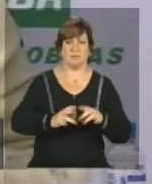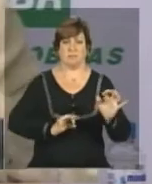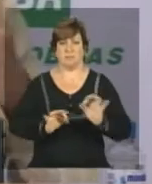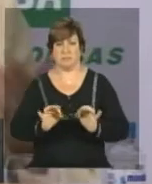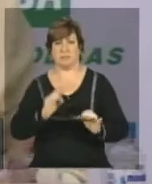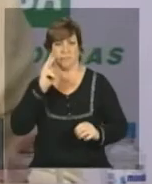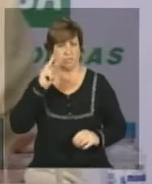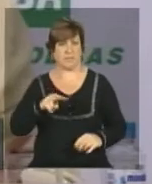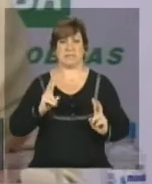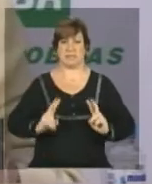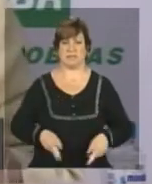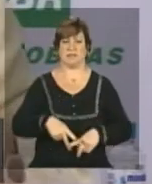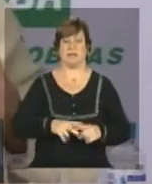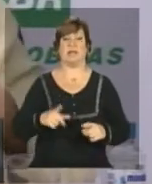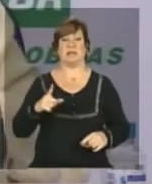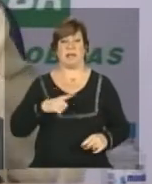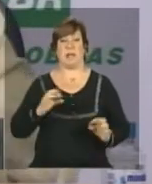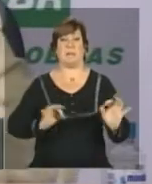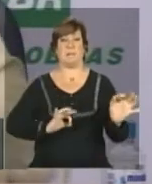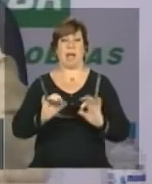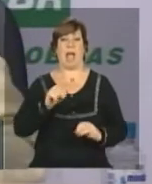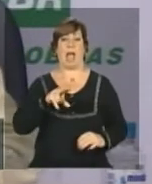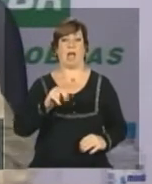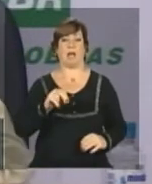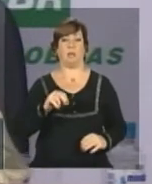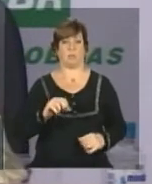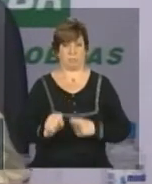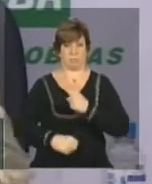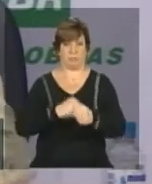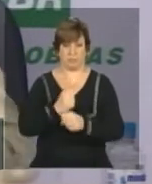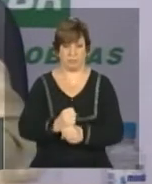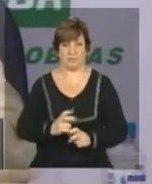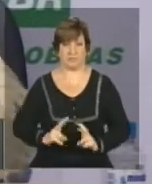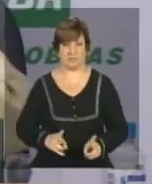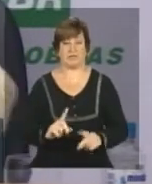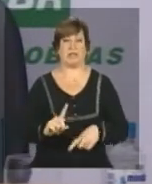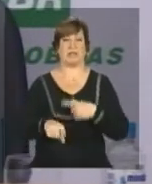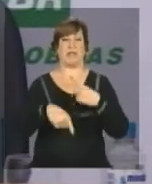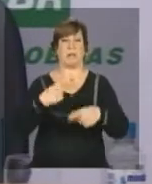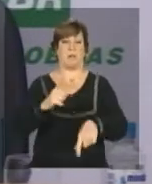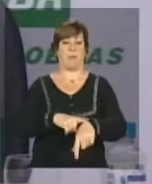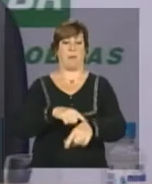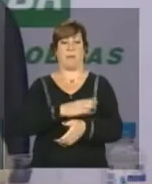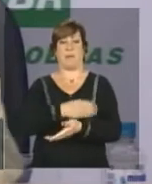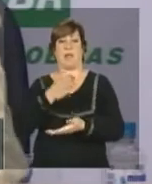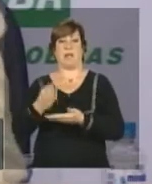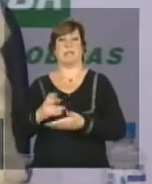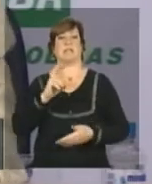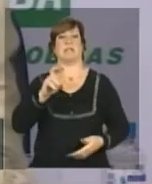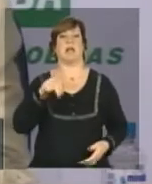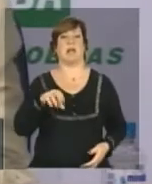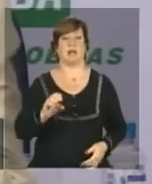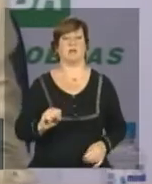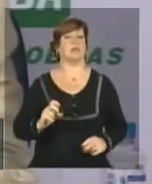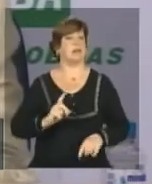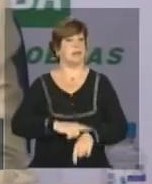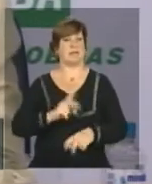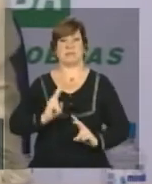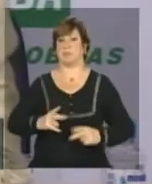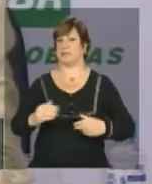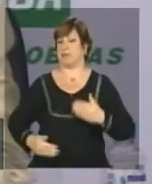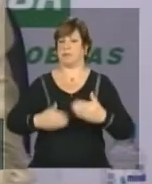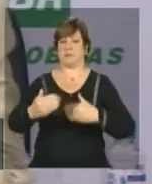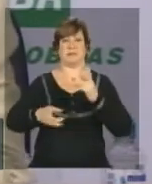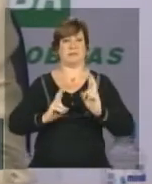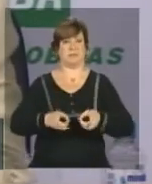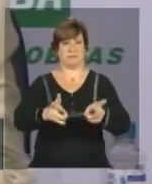Porque você tem o plano anual, depois você tem o plano do período dos 5 anos, E o tempo todo, quando você está